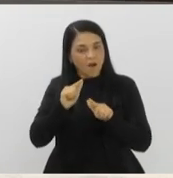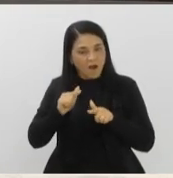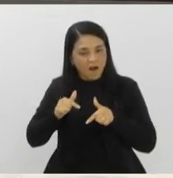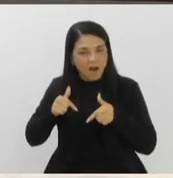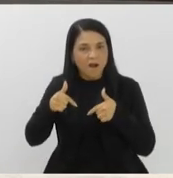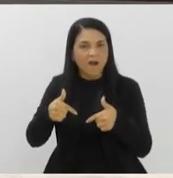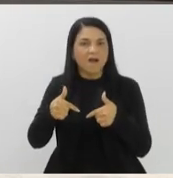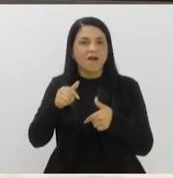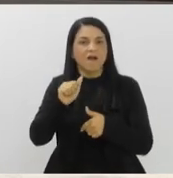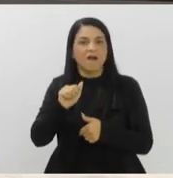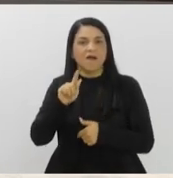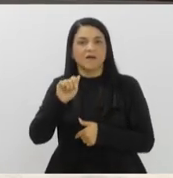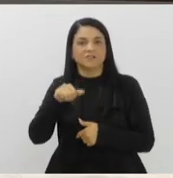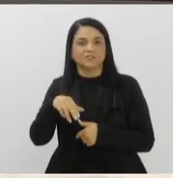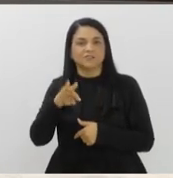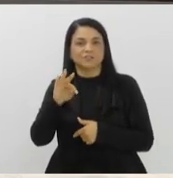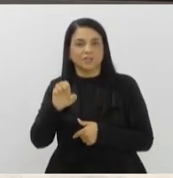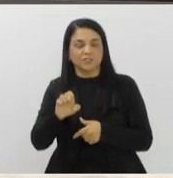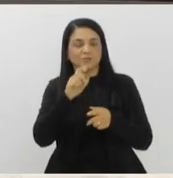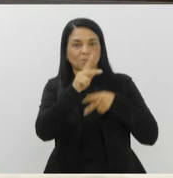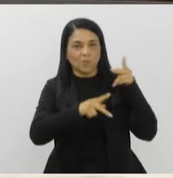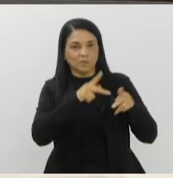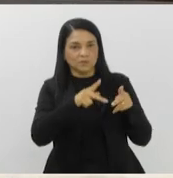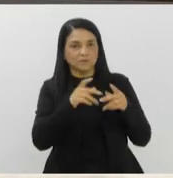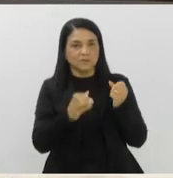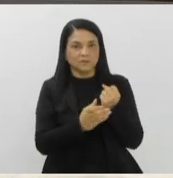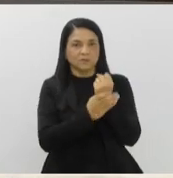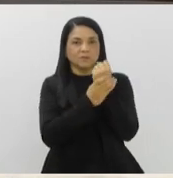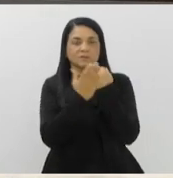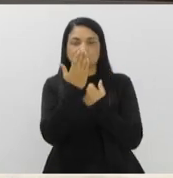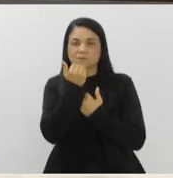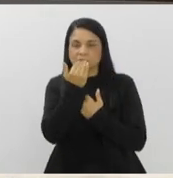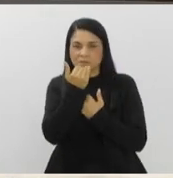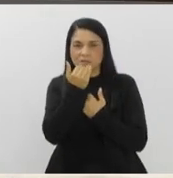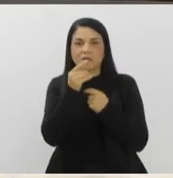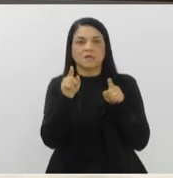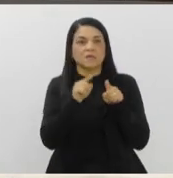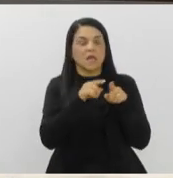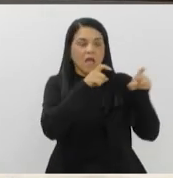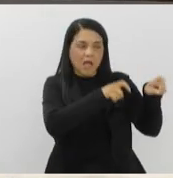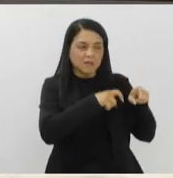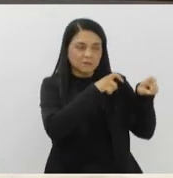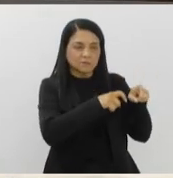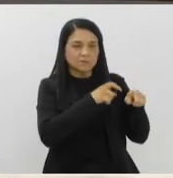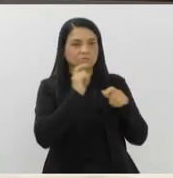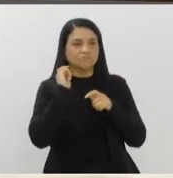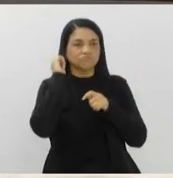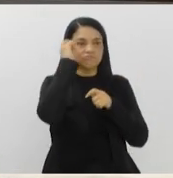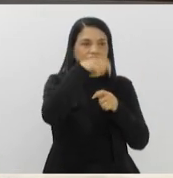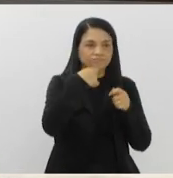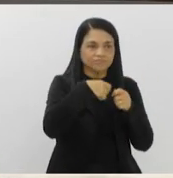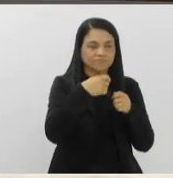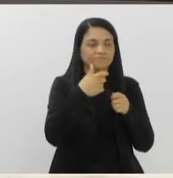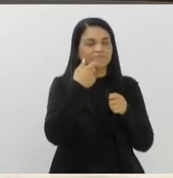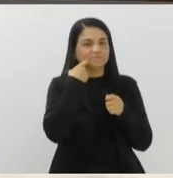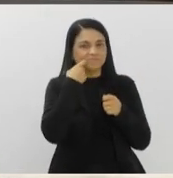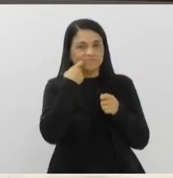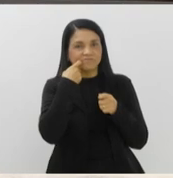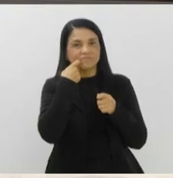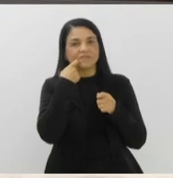da soberania e segurança alimentar, agricultoras, pescadoras e mulheres da economia solidária, que é o tema da